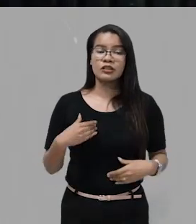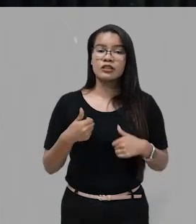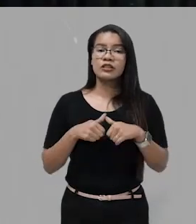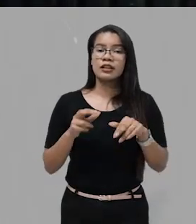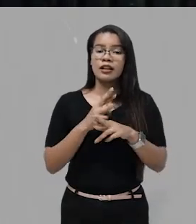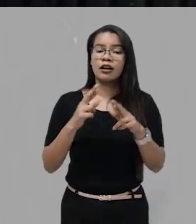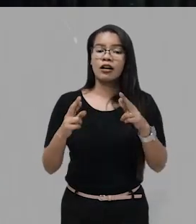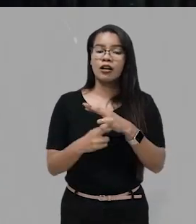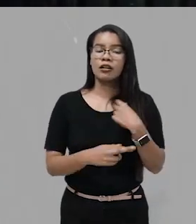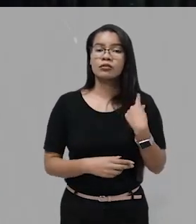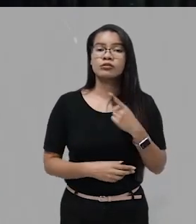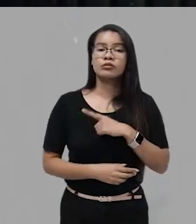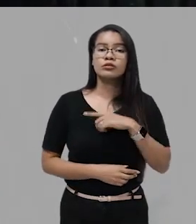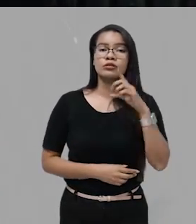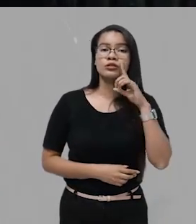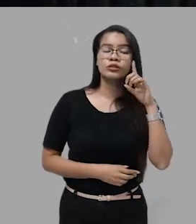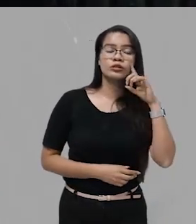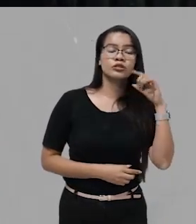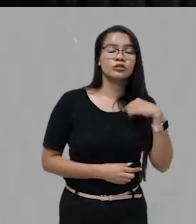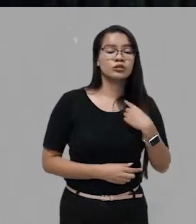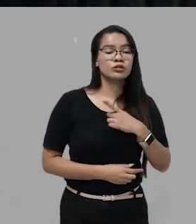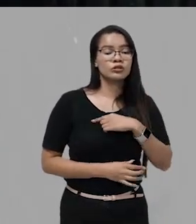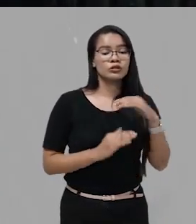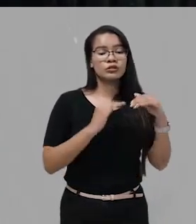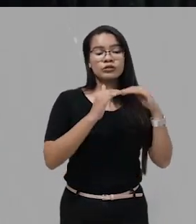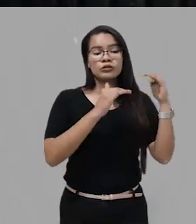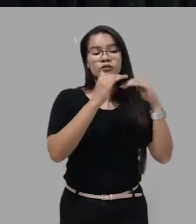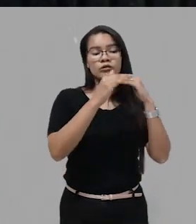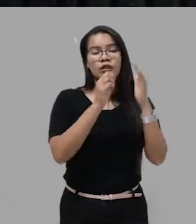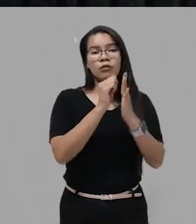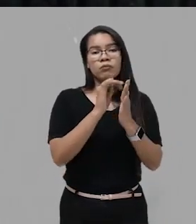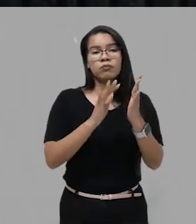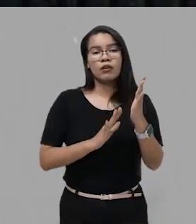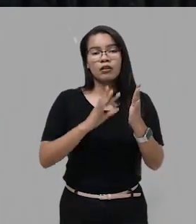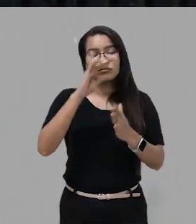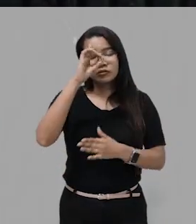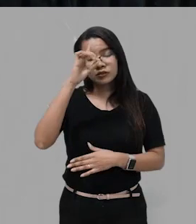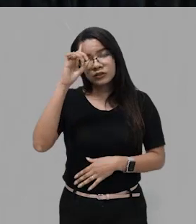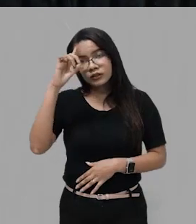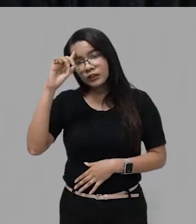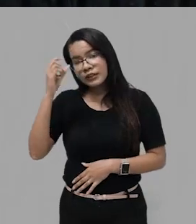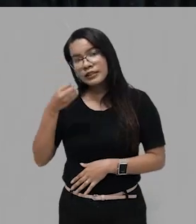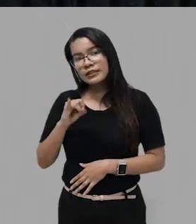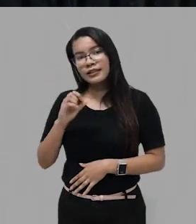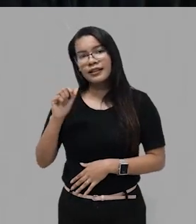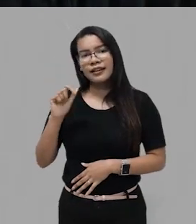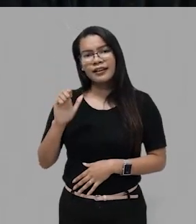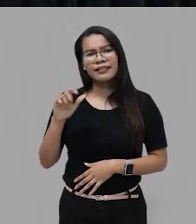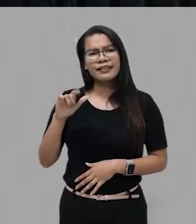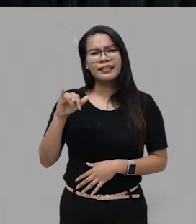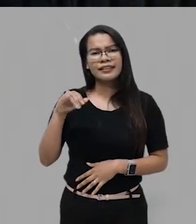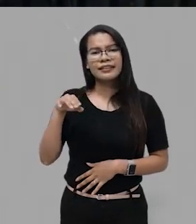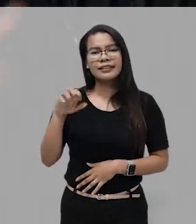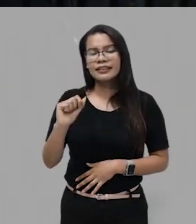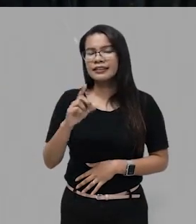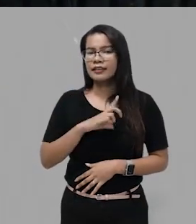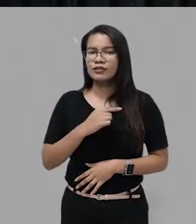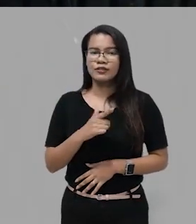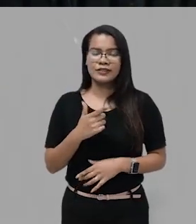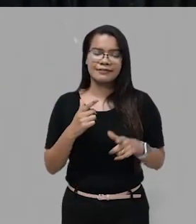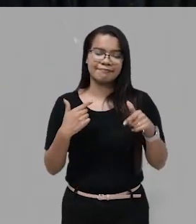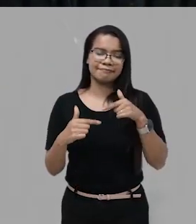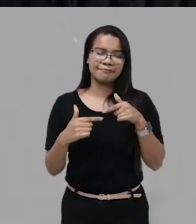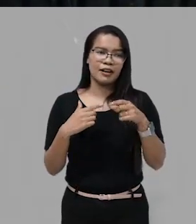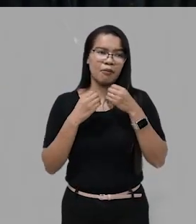dia a dia, com a gente desenvolver as nossas tarefas diárias. Se a Eline não tivesse trabalhado uma boa